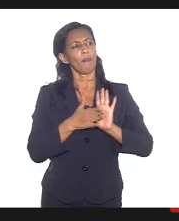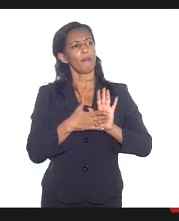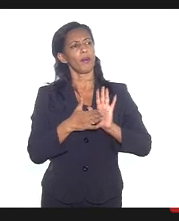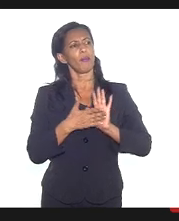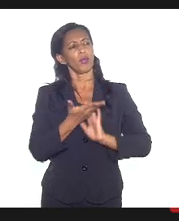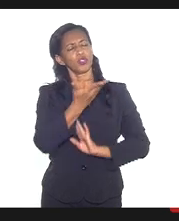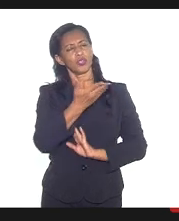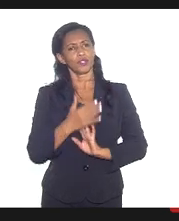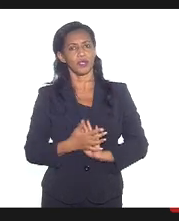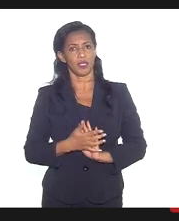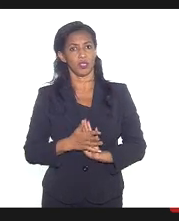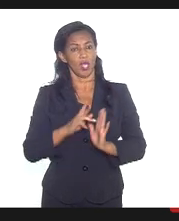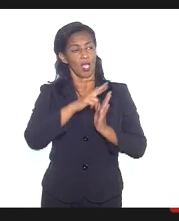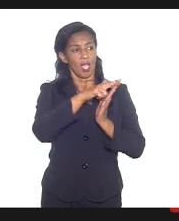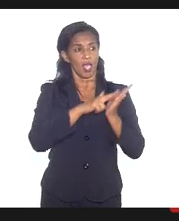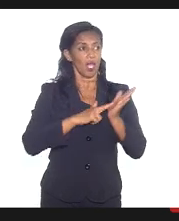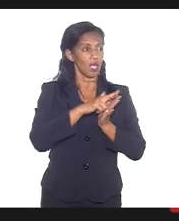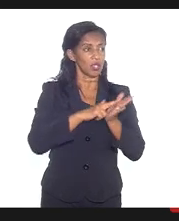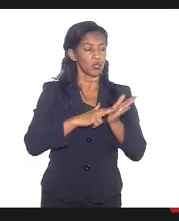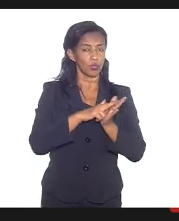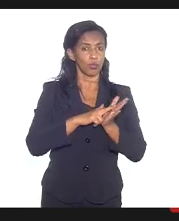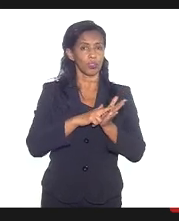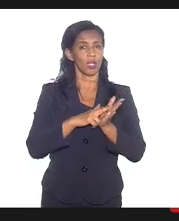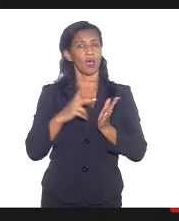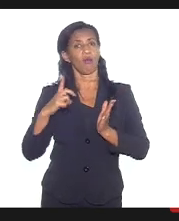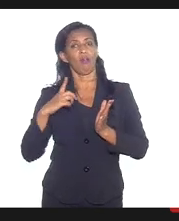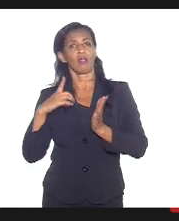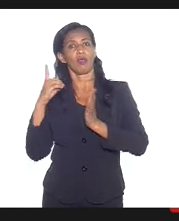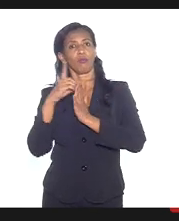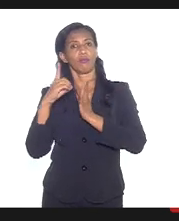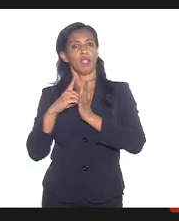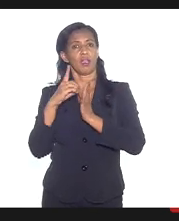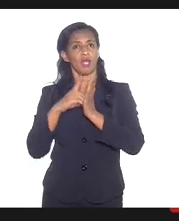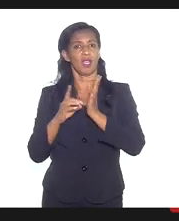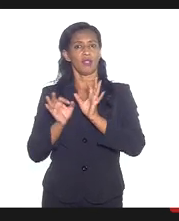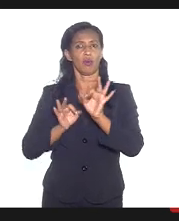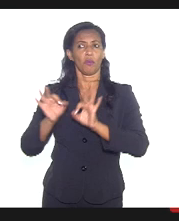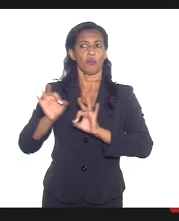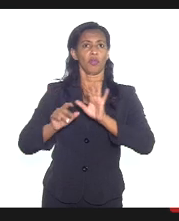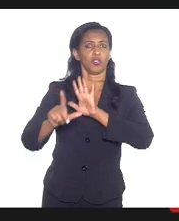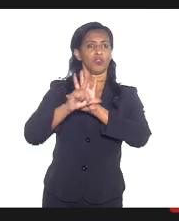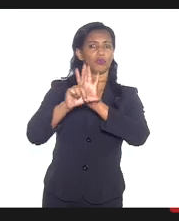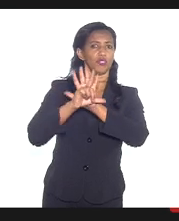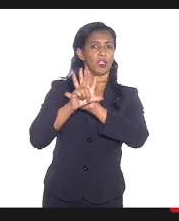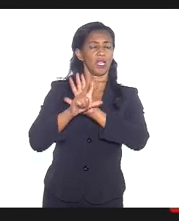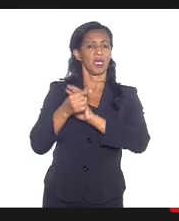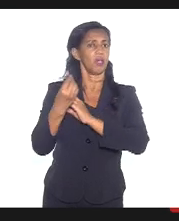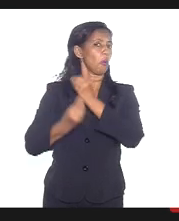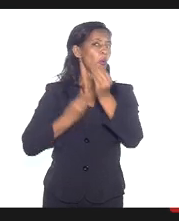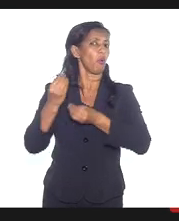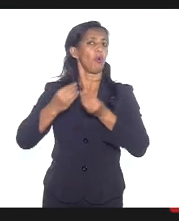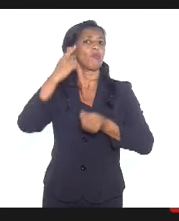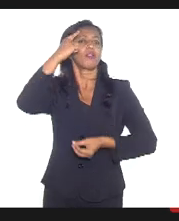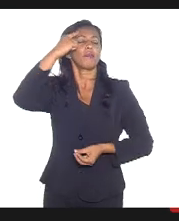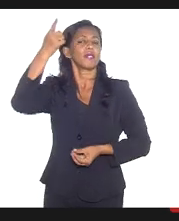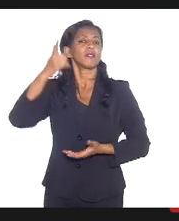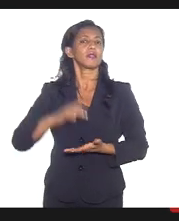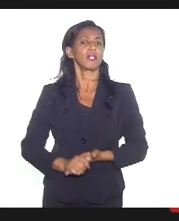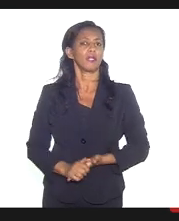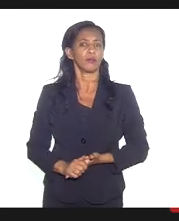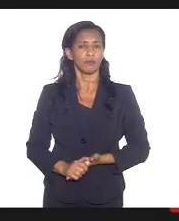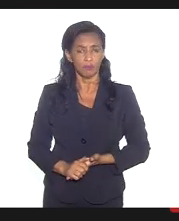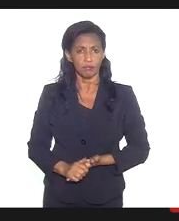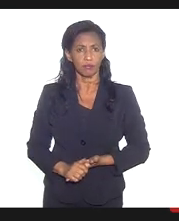ser a resolução, um decreto, um projeto de lei? Como é que vocês estão pensando isso? Para que seja público e